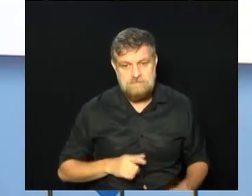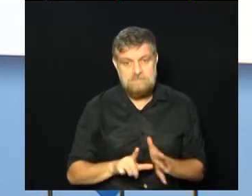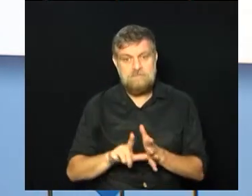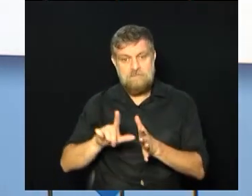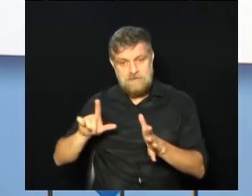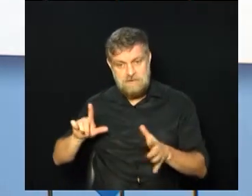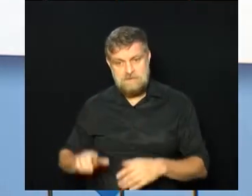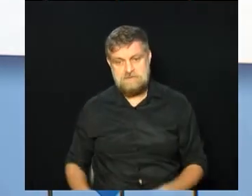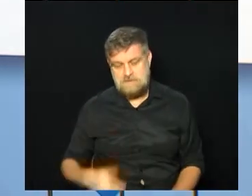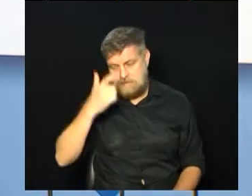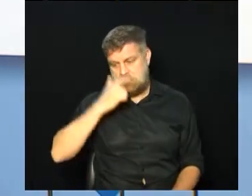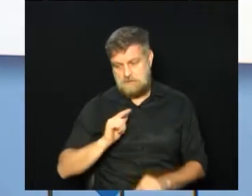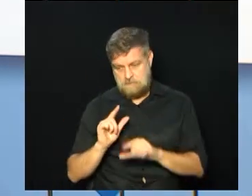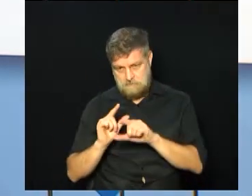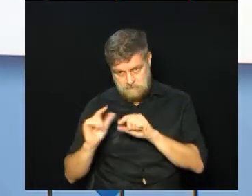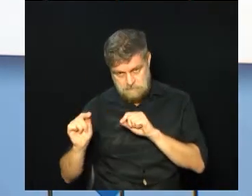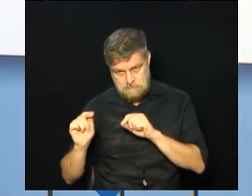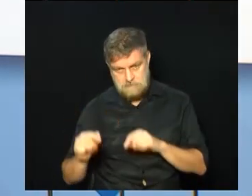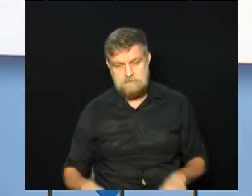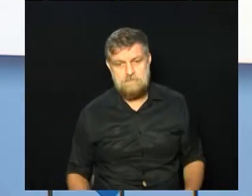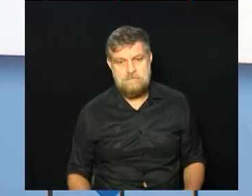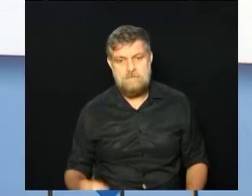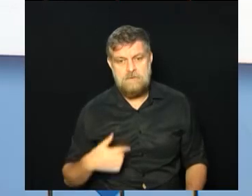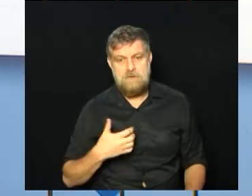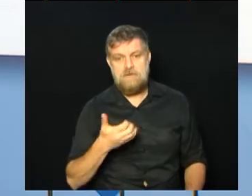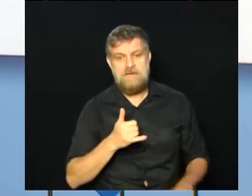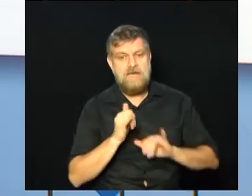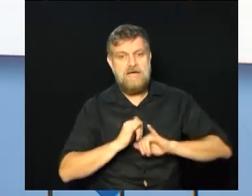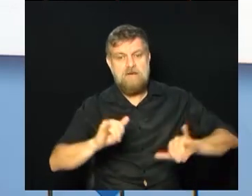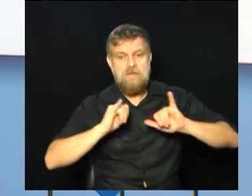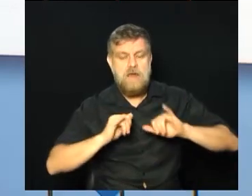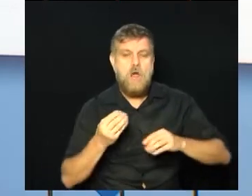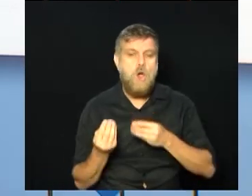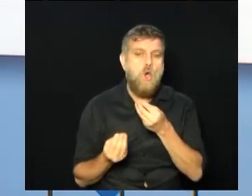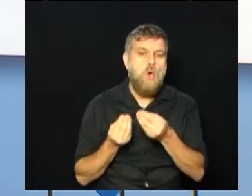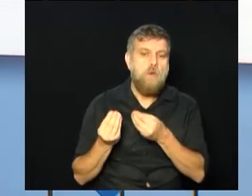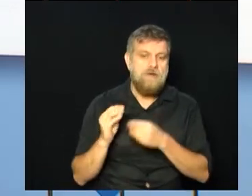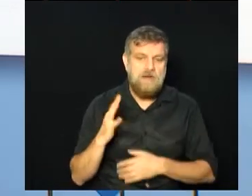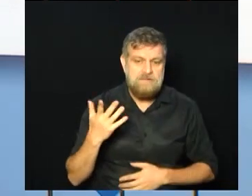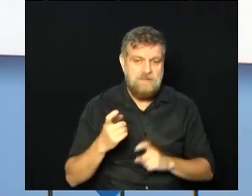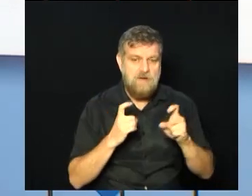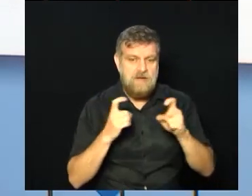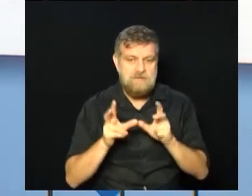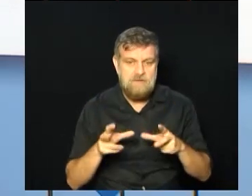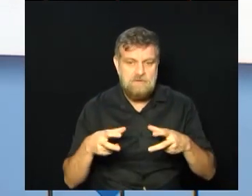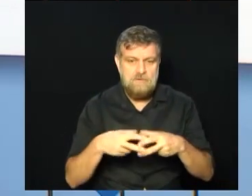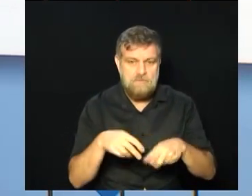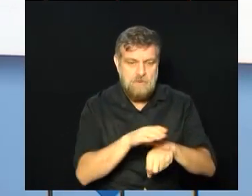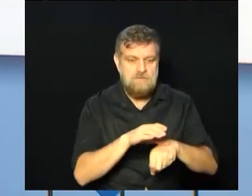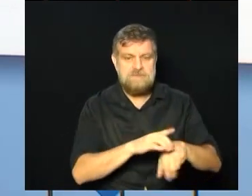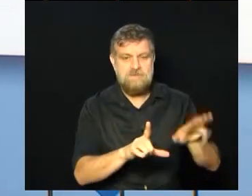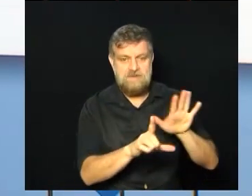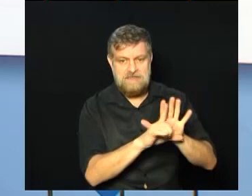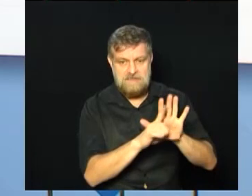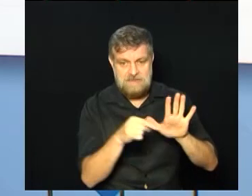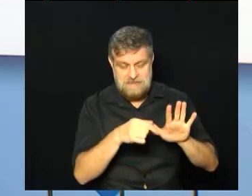antes de eu encerrar aqui a minha participação, eu vou contar para vocês como foi a reunião da Comissão de Constituição e Legalidade,